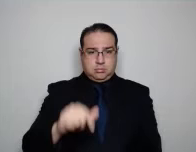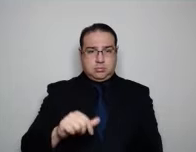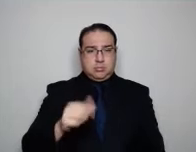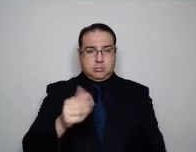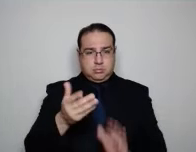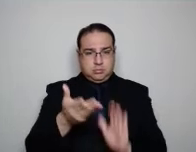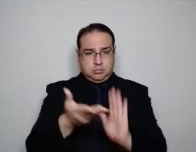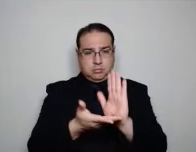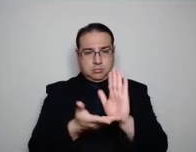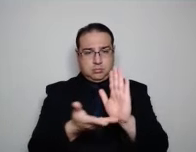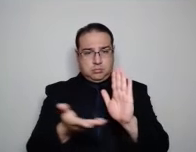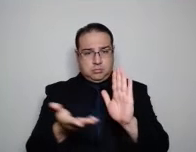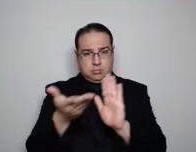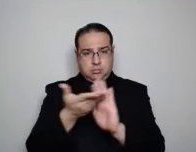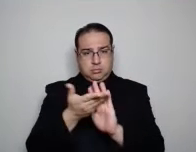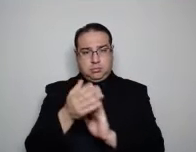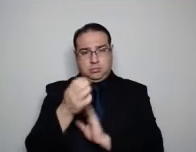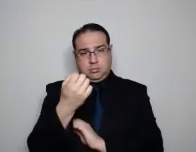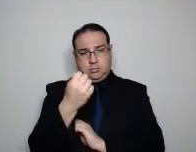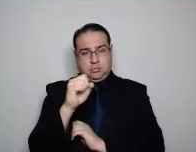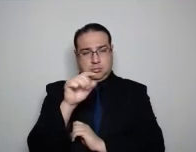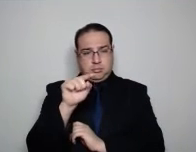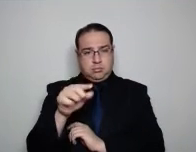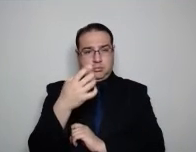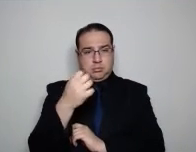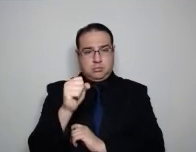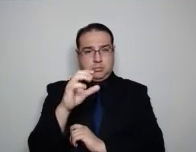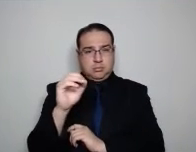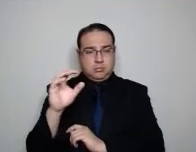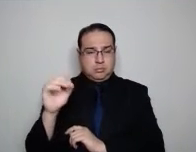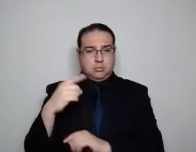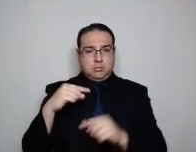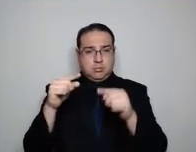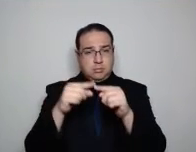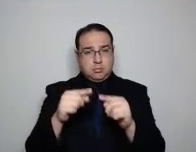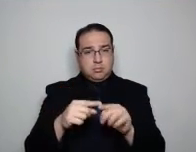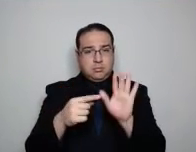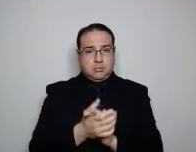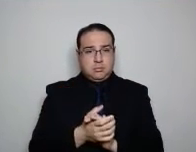ata de assembleia, inclusive em anexo nos autos de segundo grau.